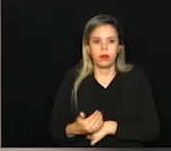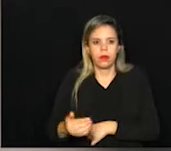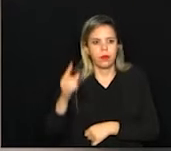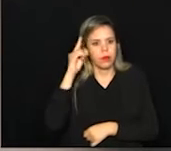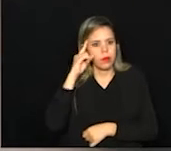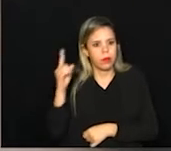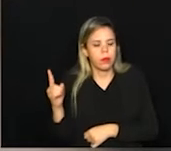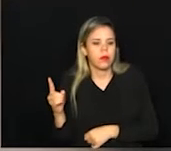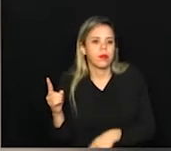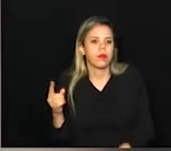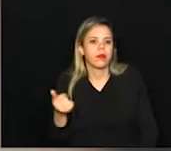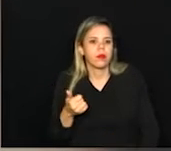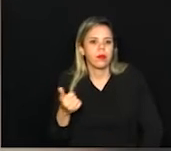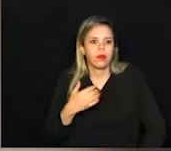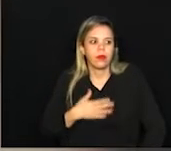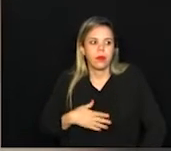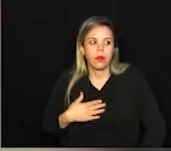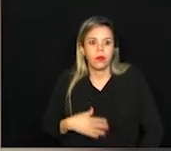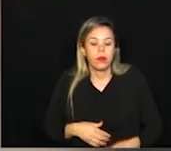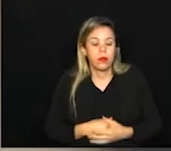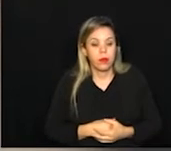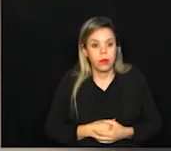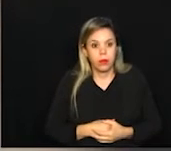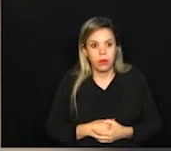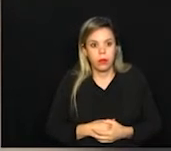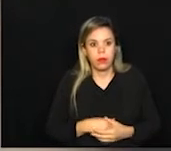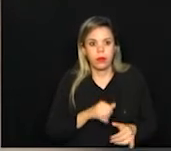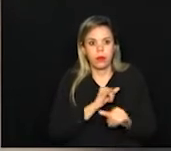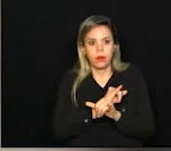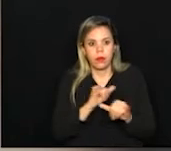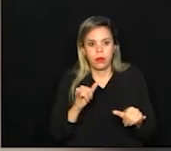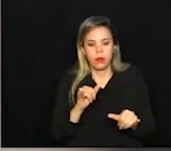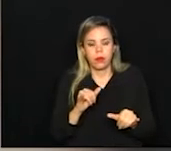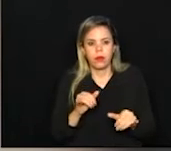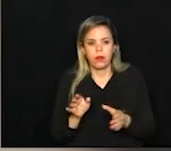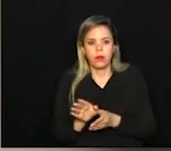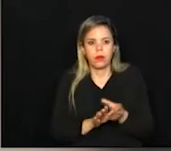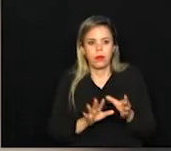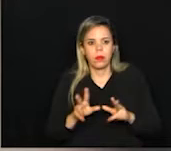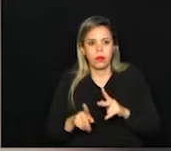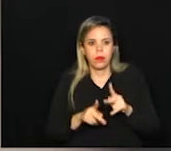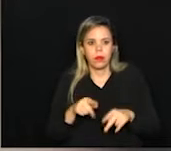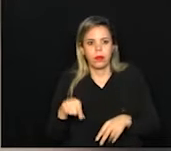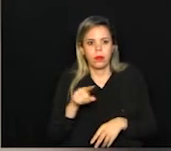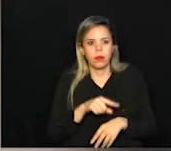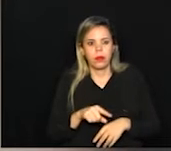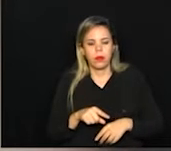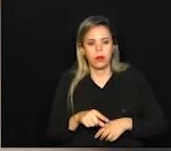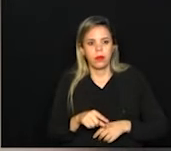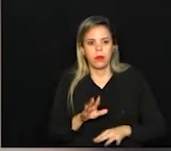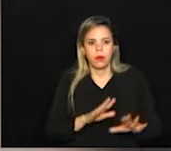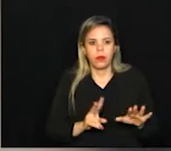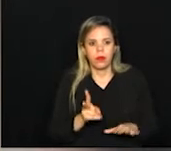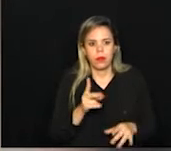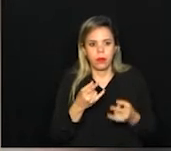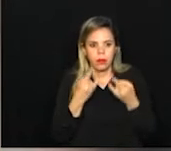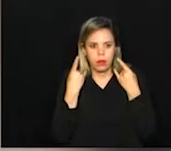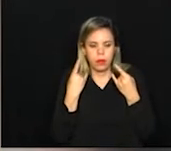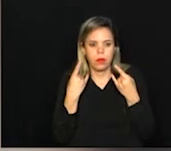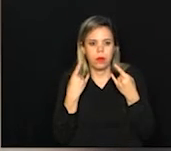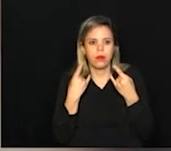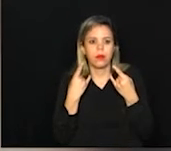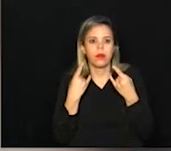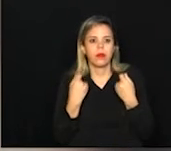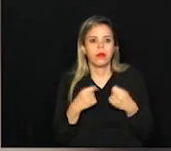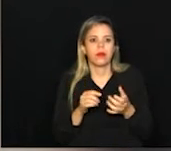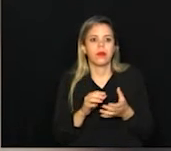próximo dia 1º de agosto. Mas devo dizer e devo recomendar também que todas as pessoas devem continuar usando máscaras,